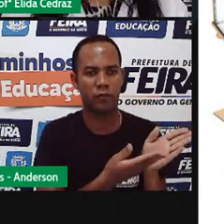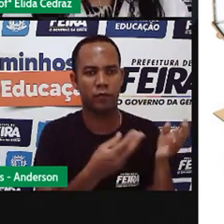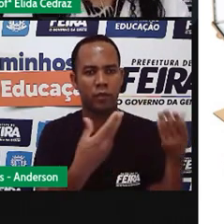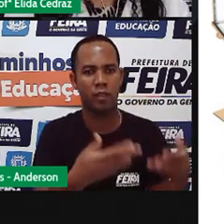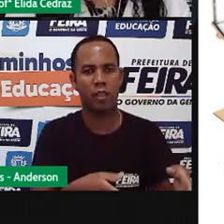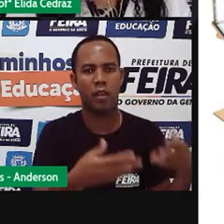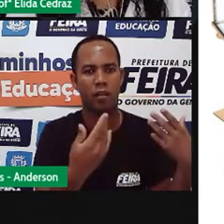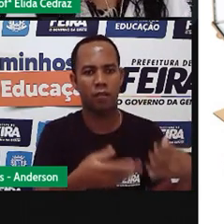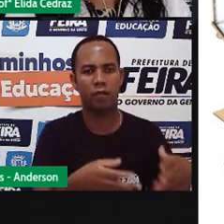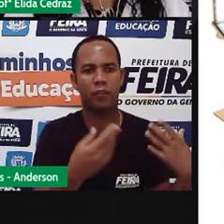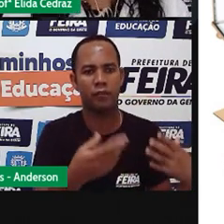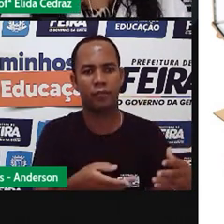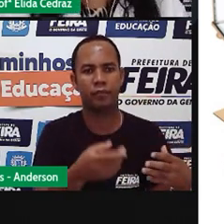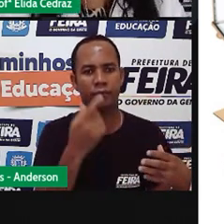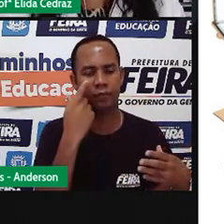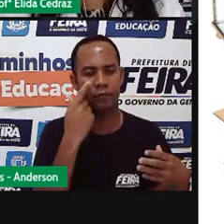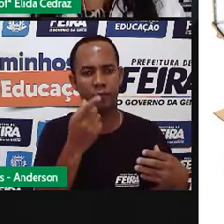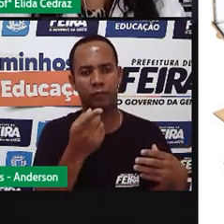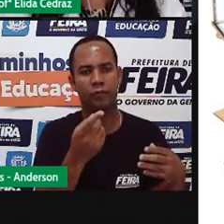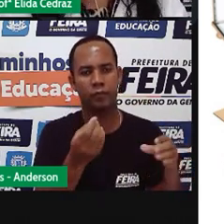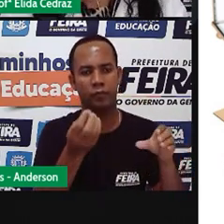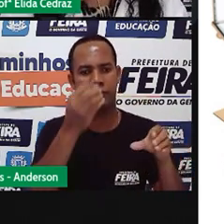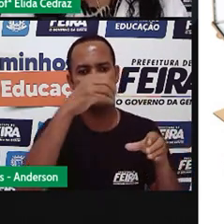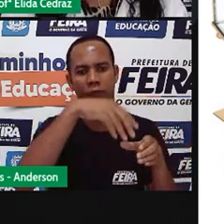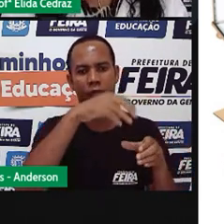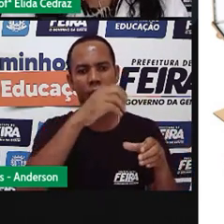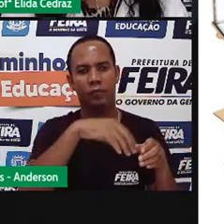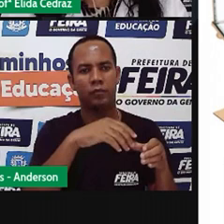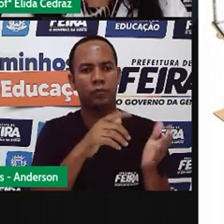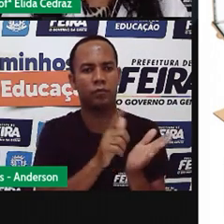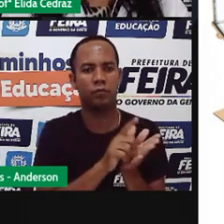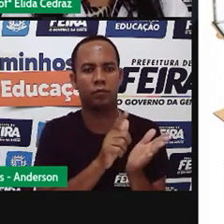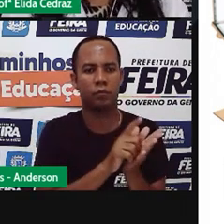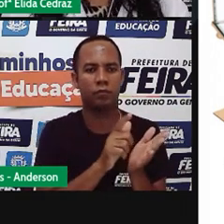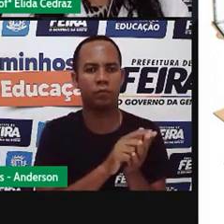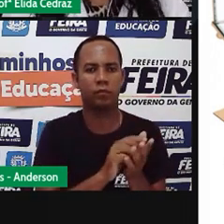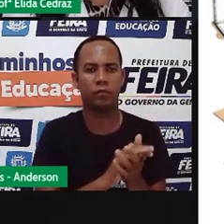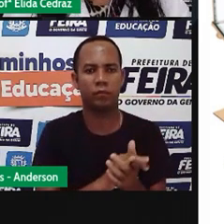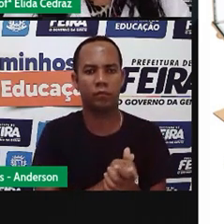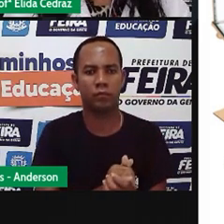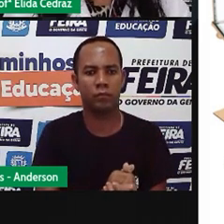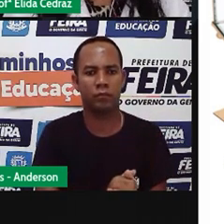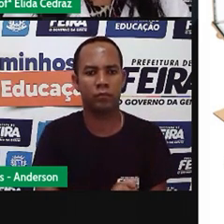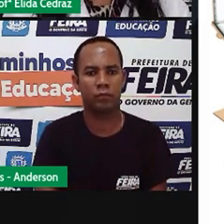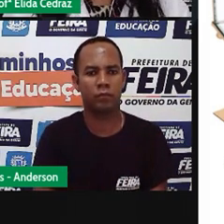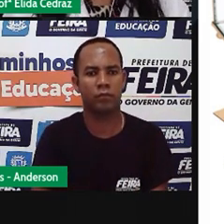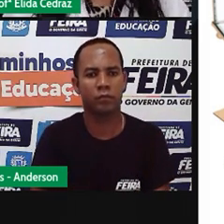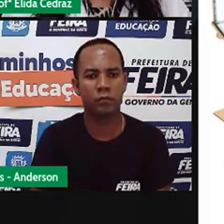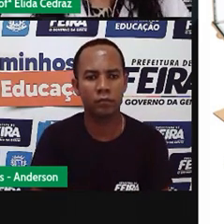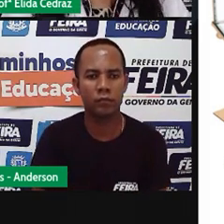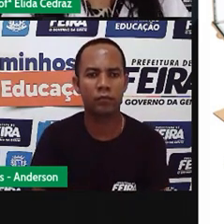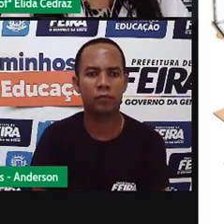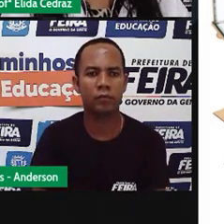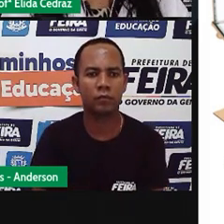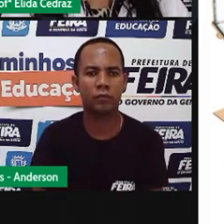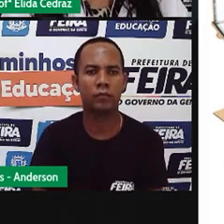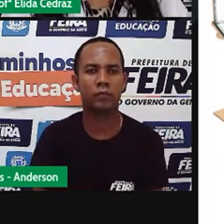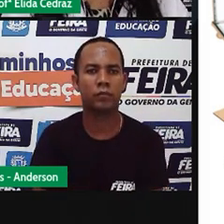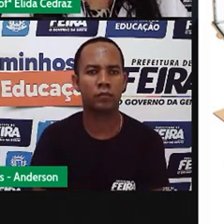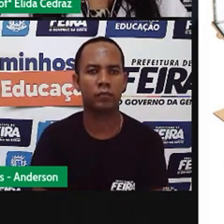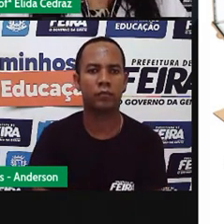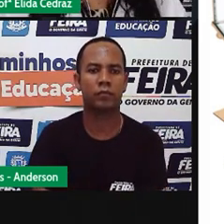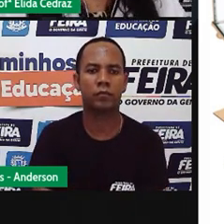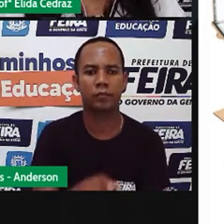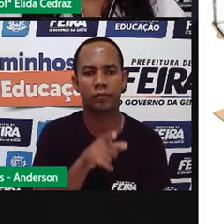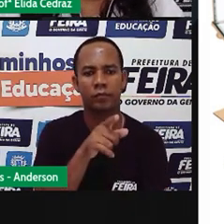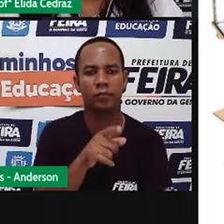leves, documentos, bijuterias, cartas. Já a caixa de papelão, ela é